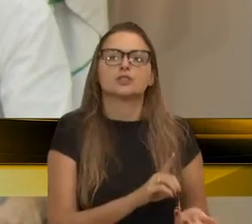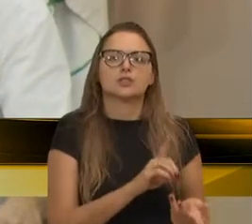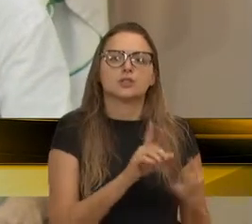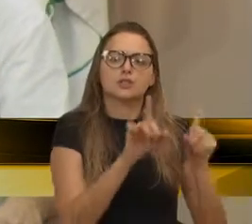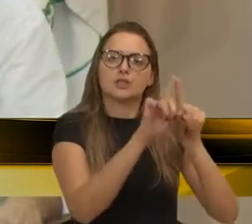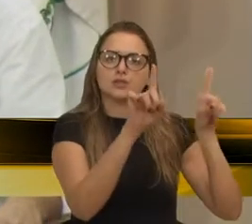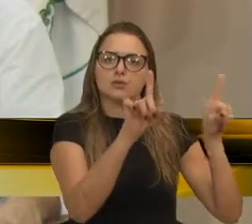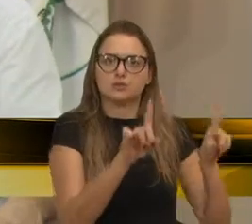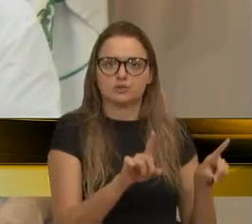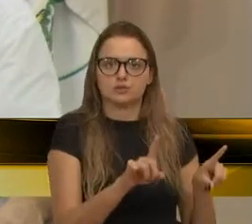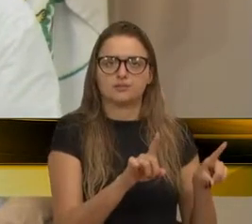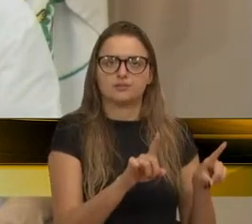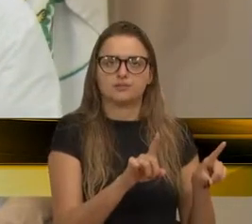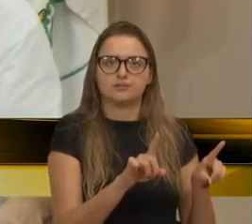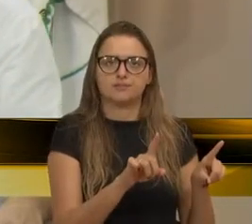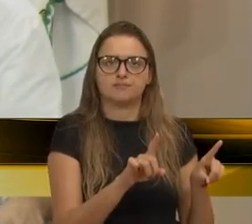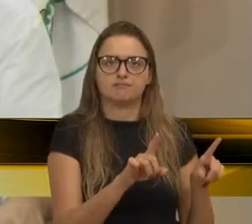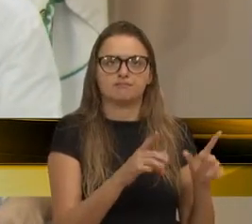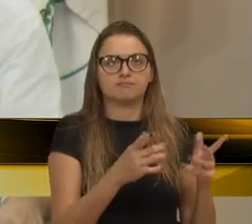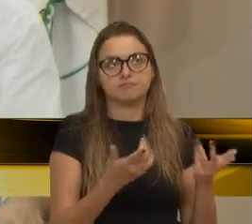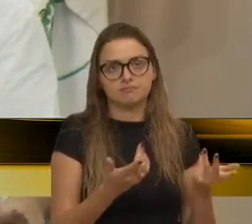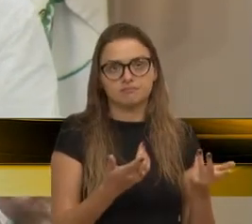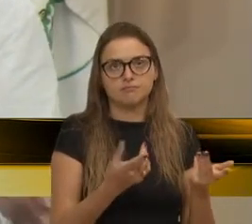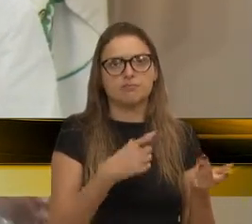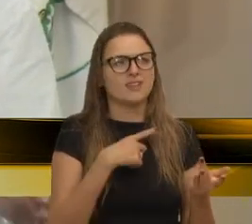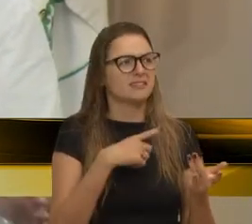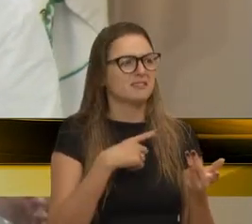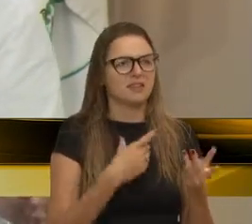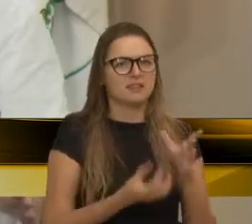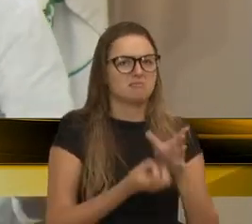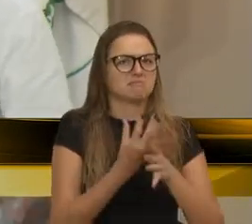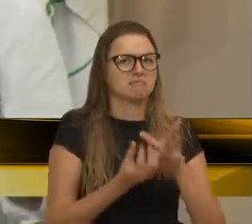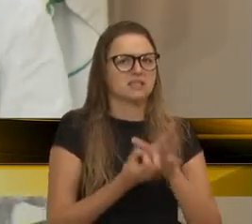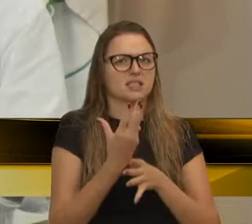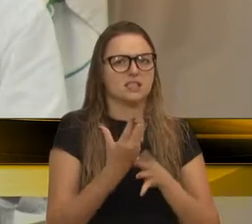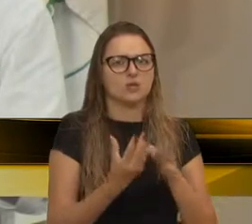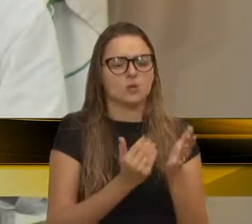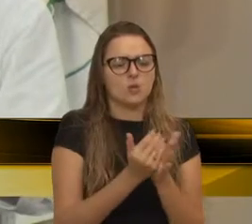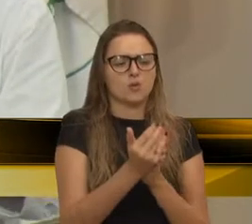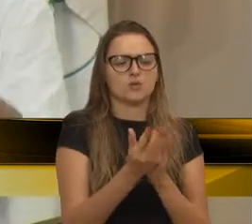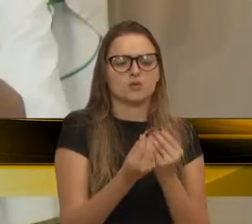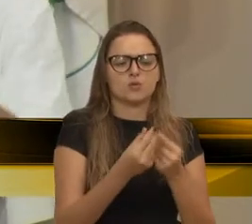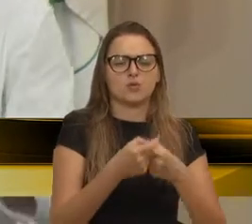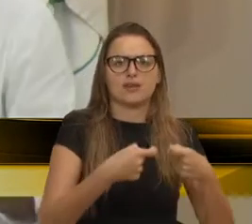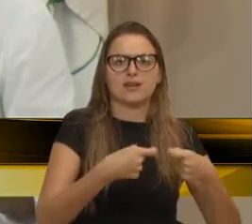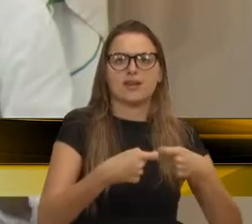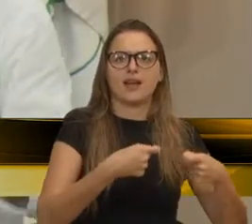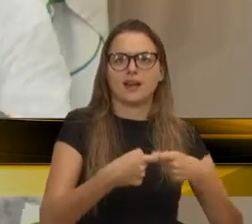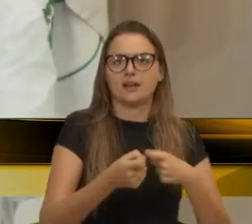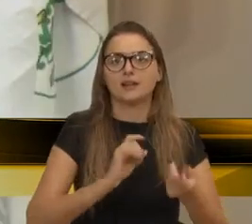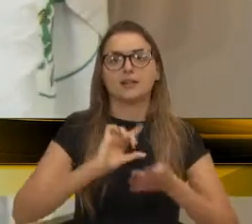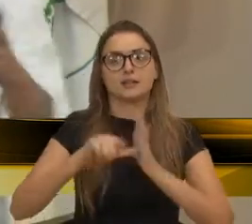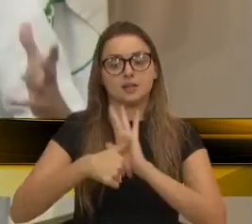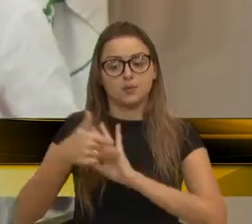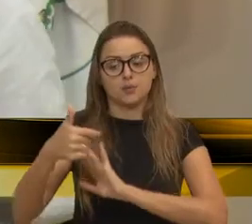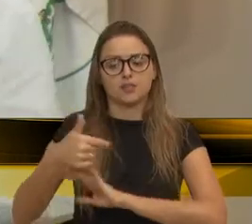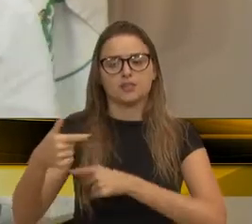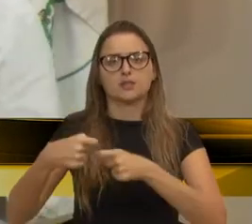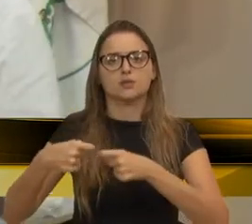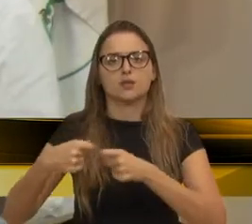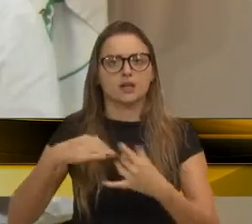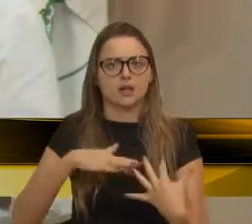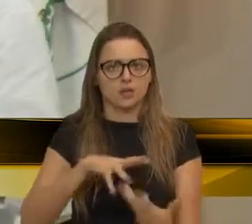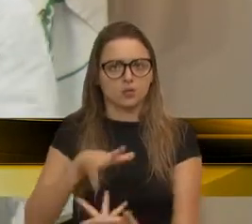trabalhadores, com a eclosão de várias guerras, e depois da Segunda Guerra Mundial, lá na Europa, começou a se